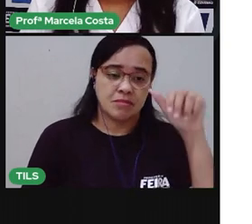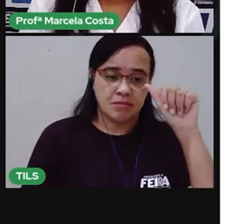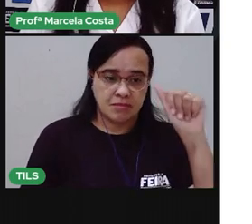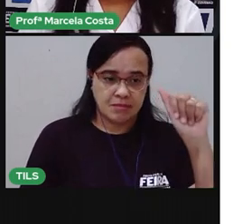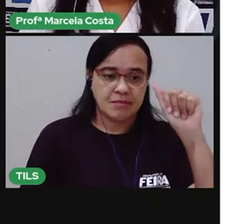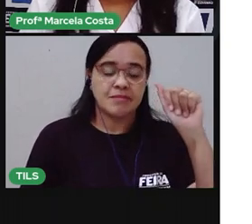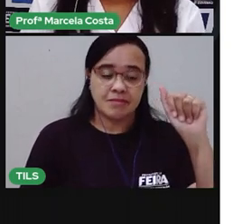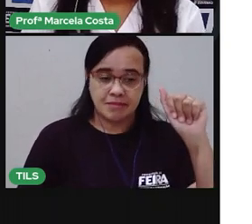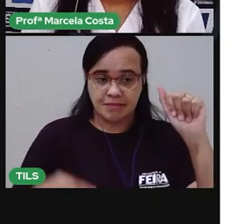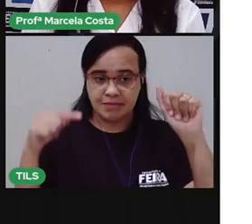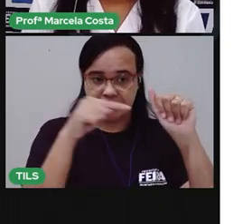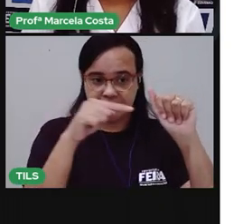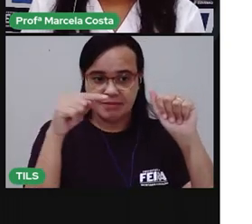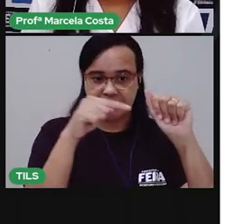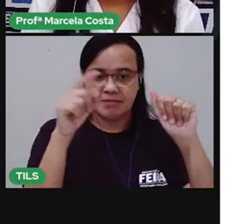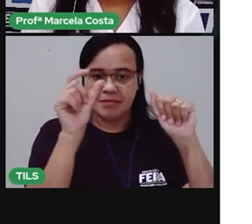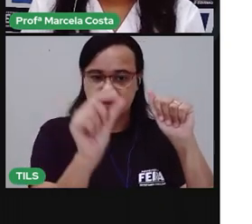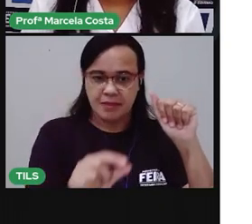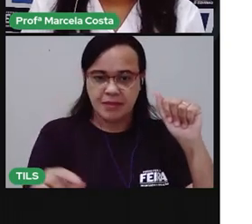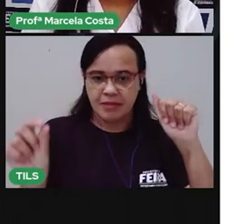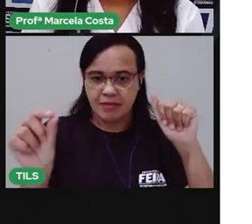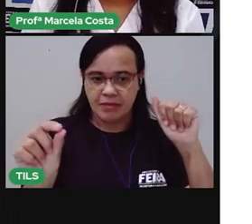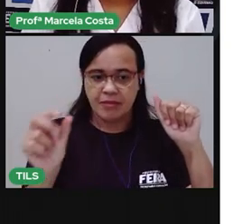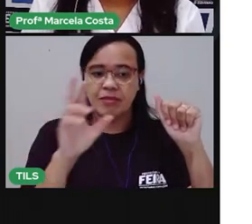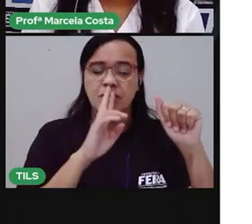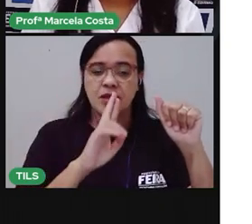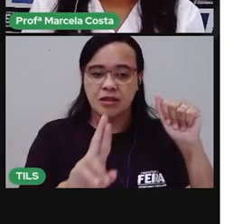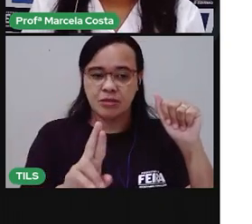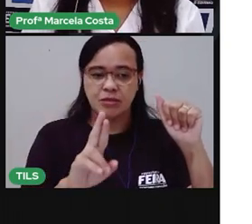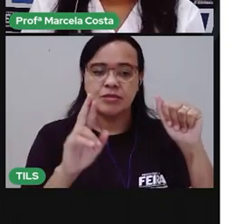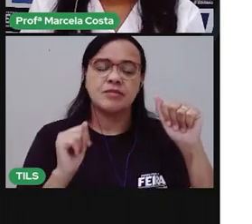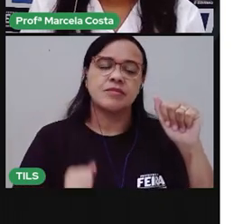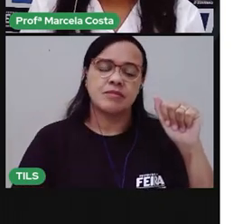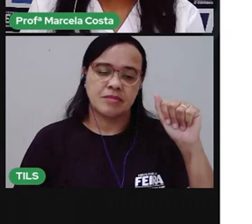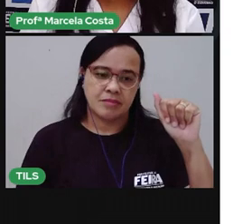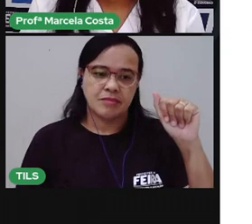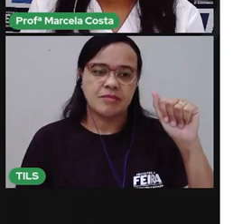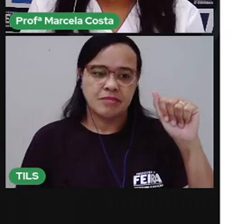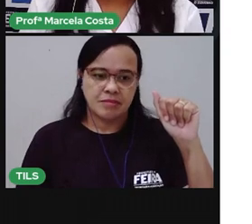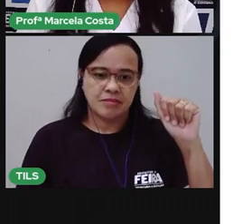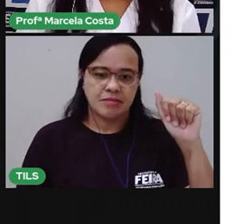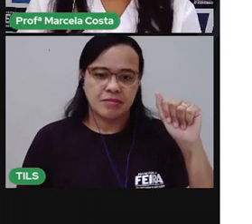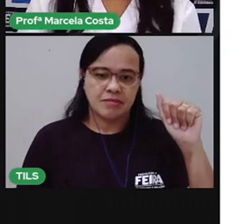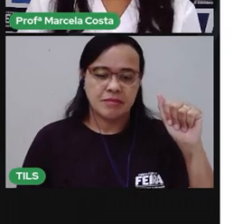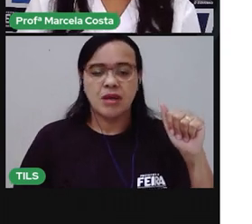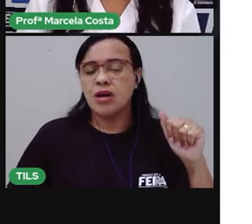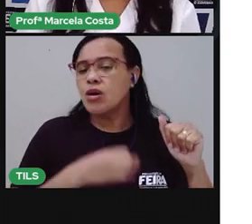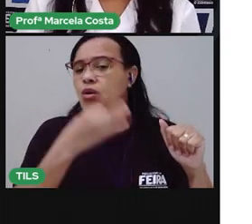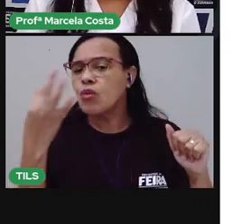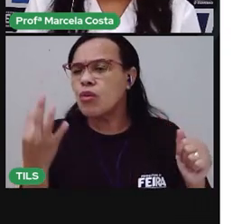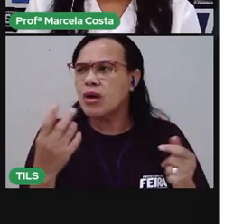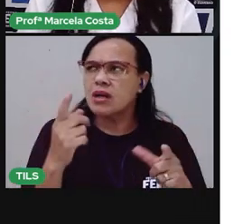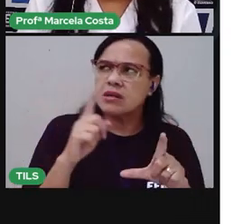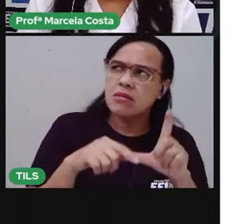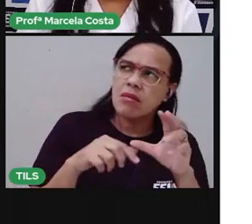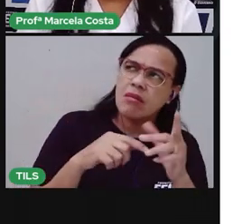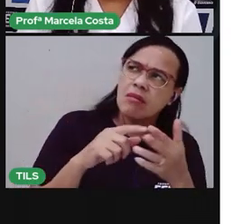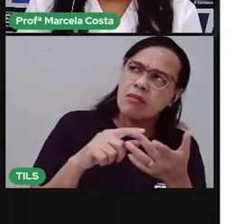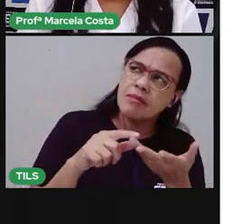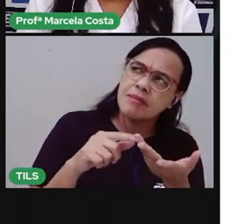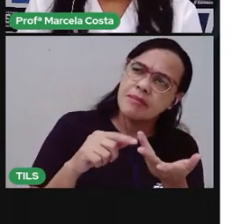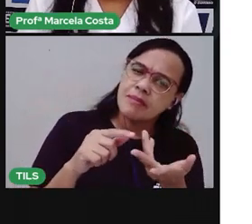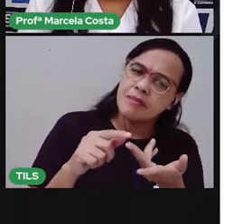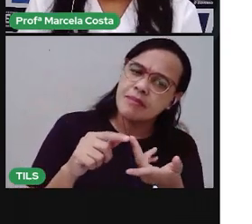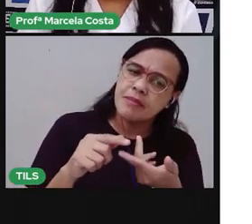Esse é um ar você vai trazer para aqui para essa esse espaço vamos contar quantas letras tem